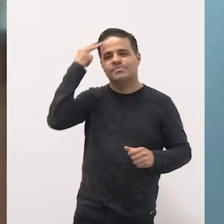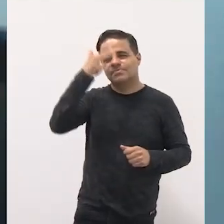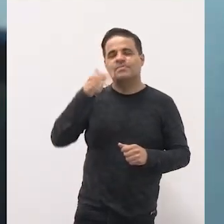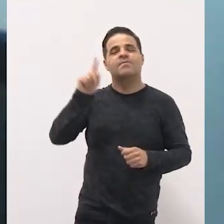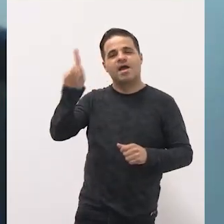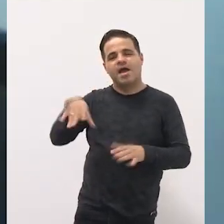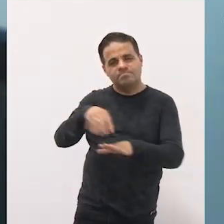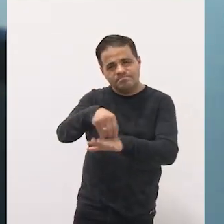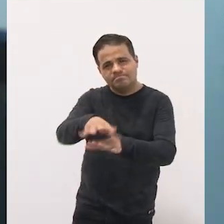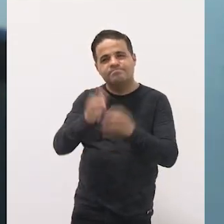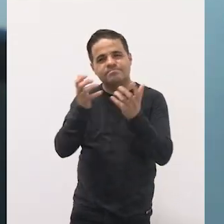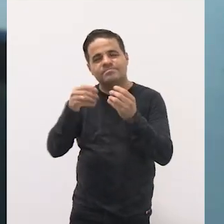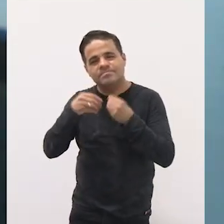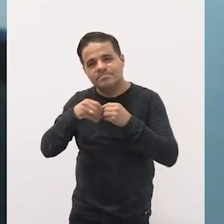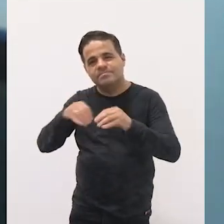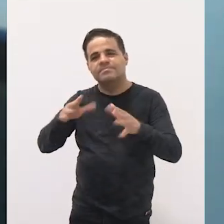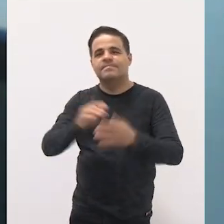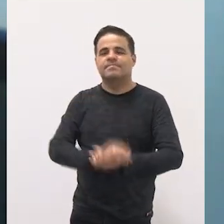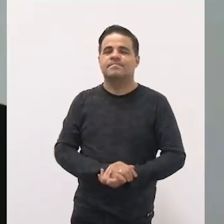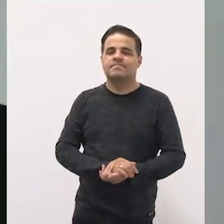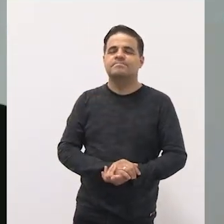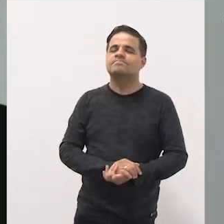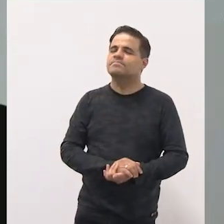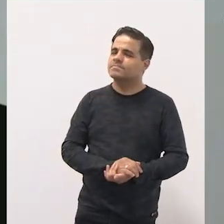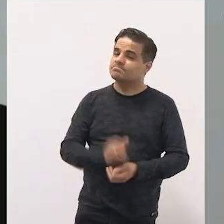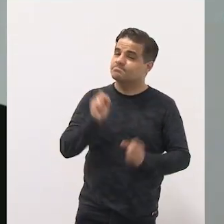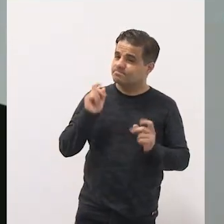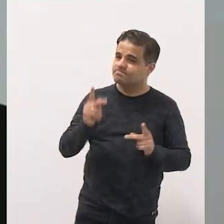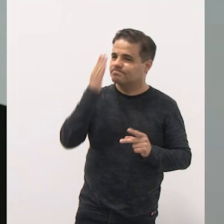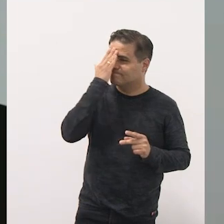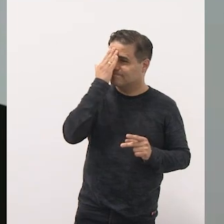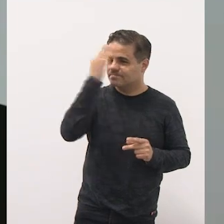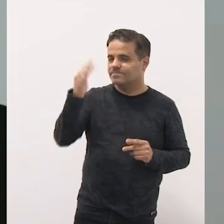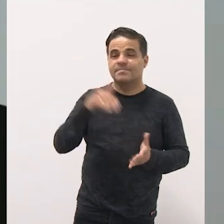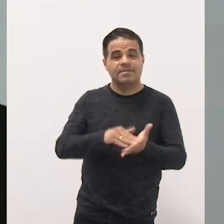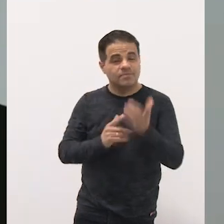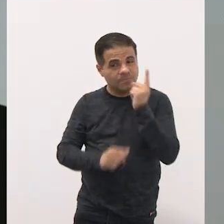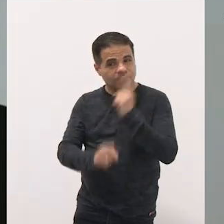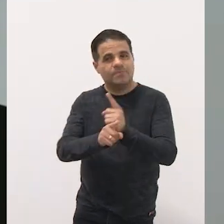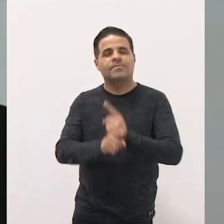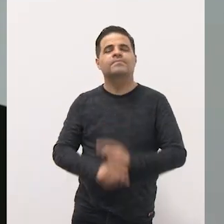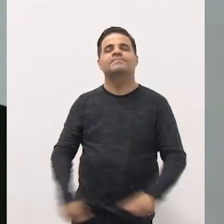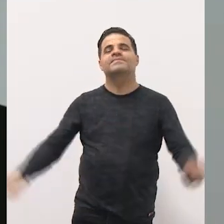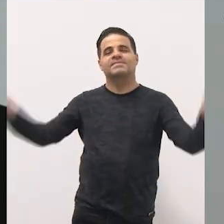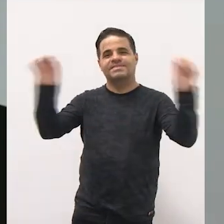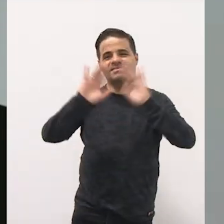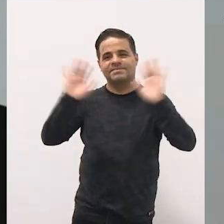que a gente quer. Ok, obrigada. Até mais, gente.